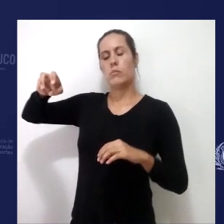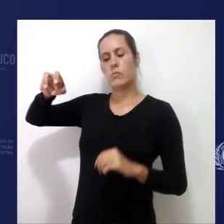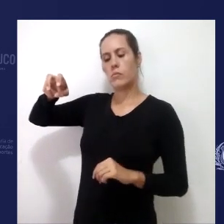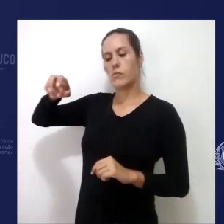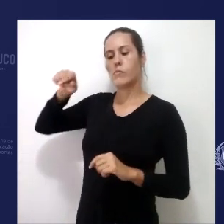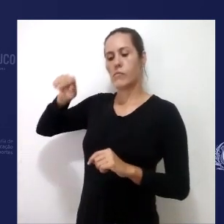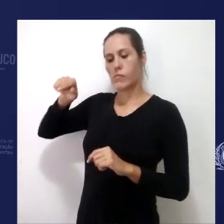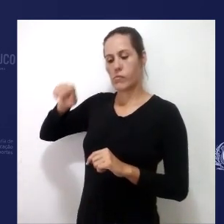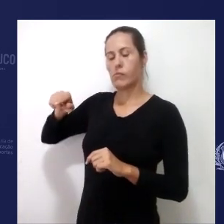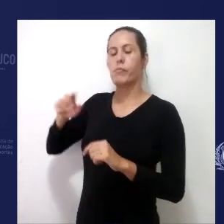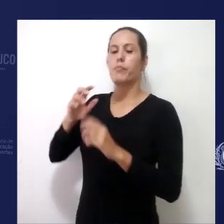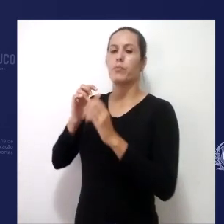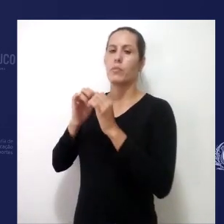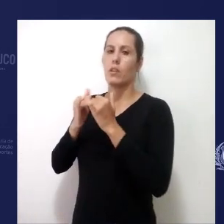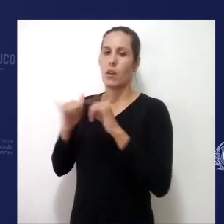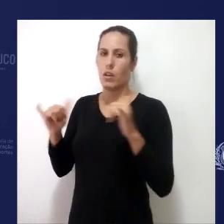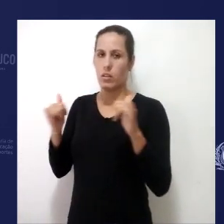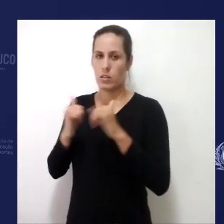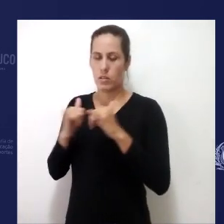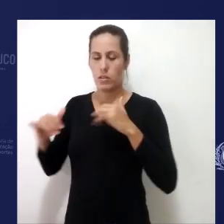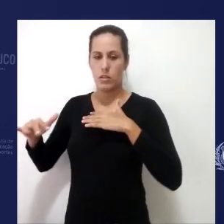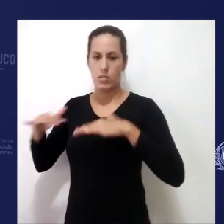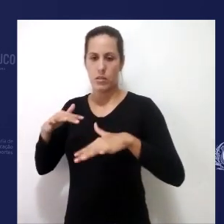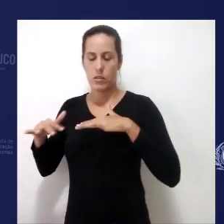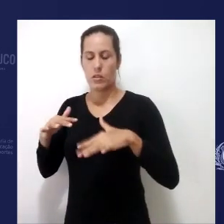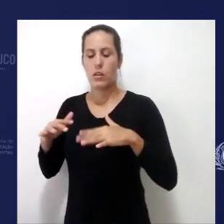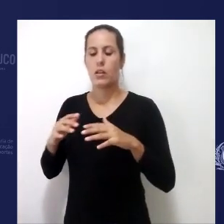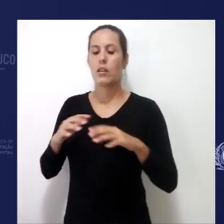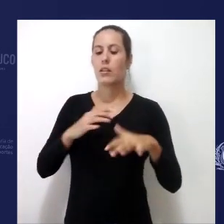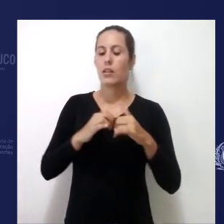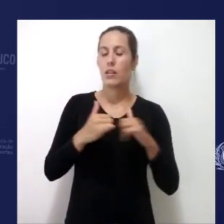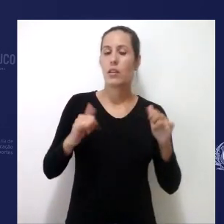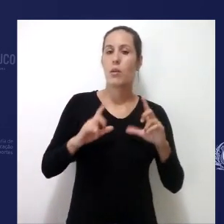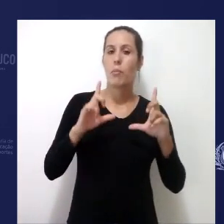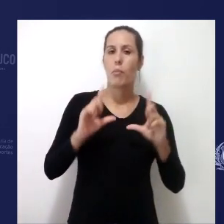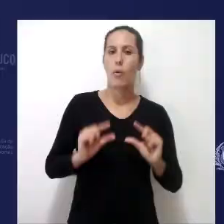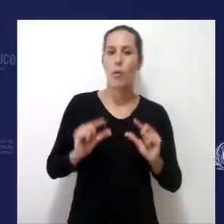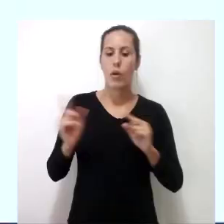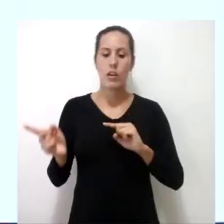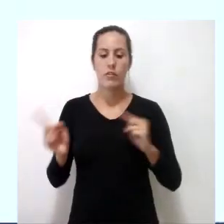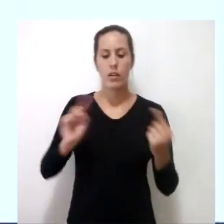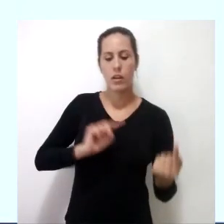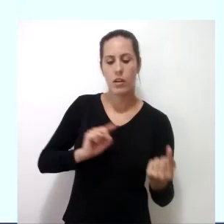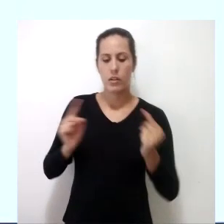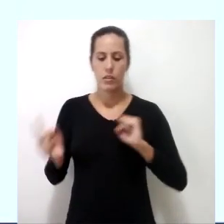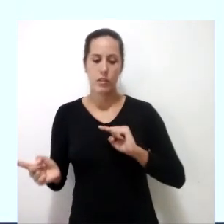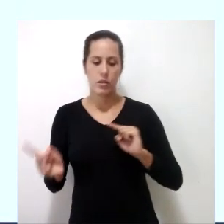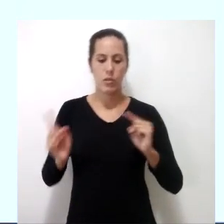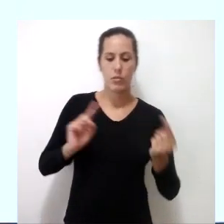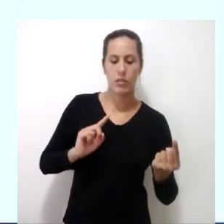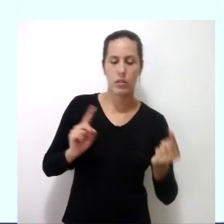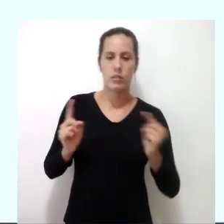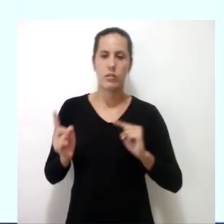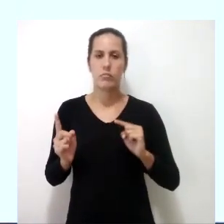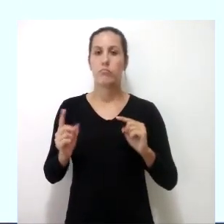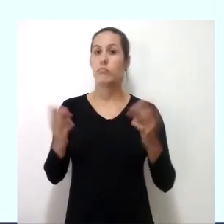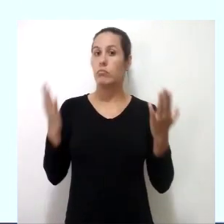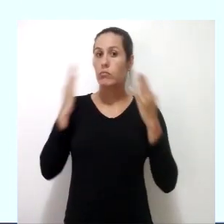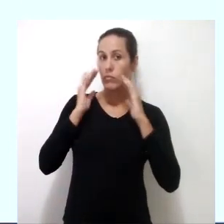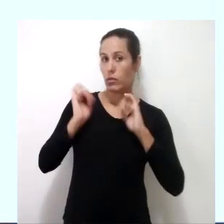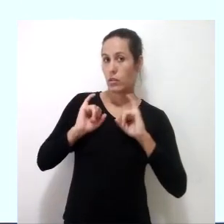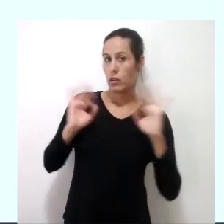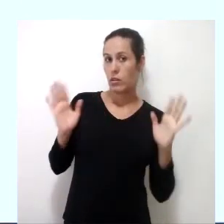D, que há muita energia cinética e pouca energia potencial. Bom, bora lá comigo. Eu falei